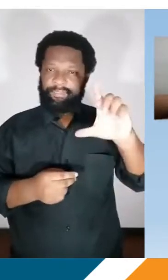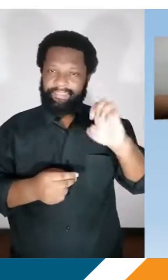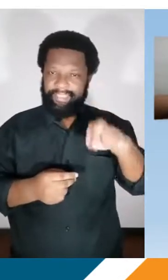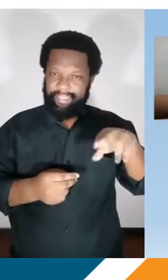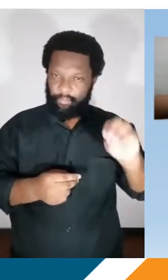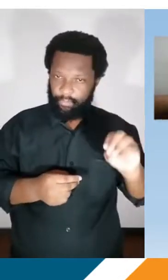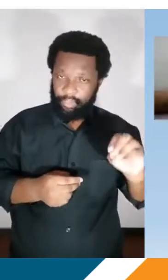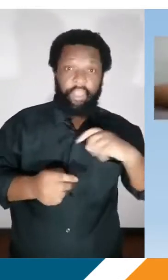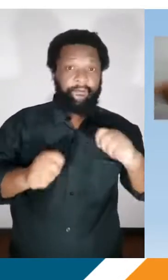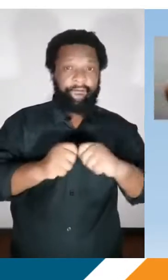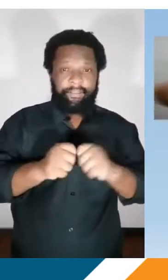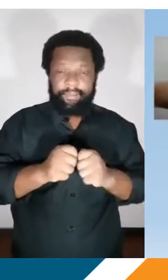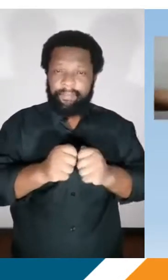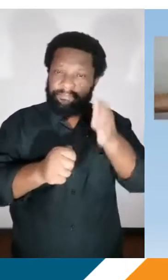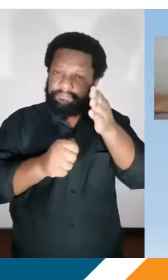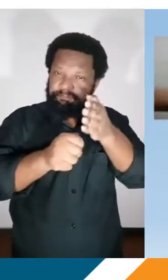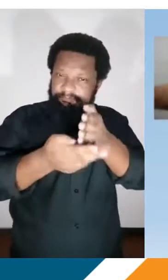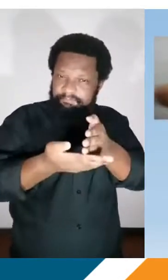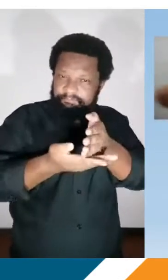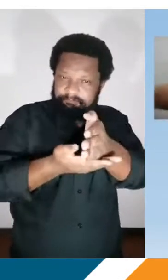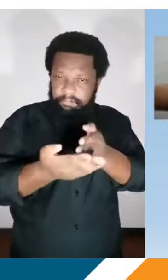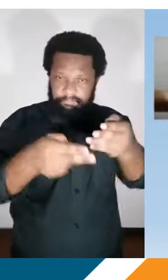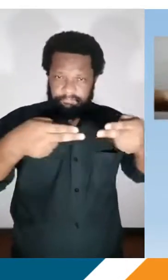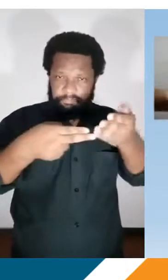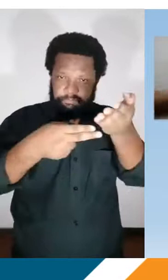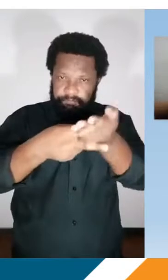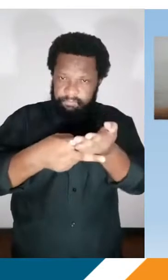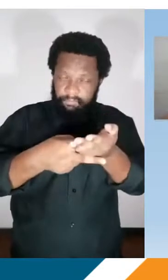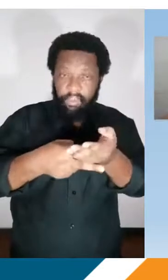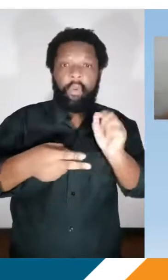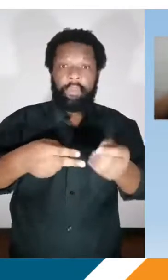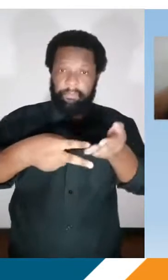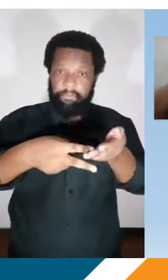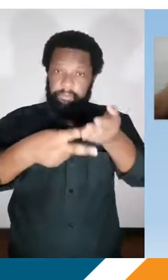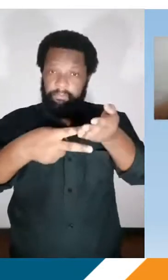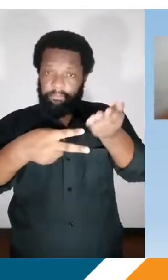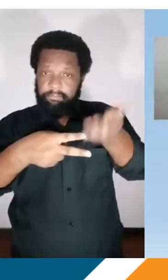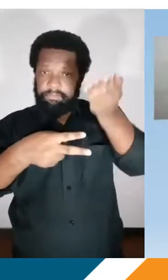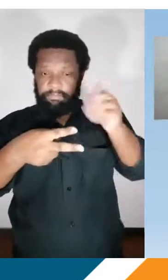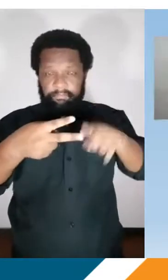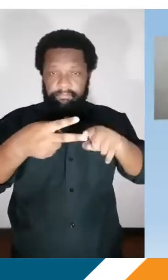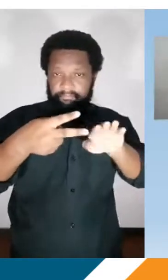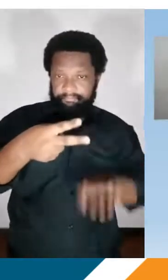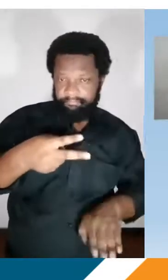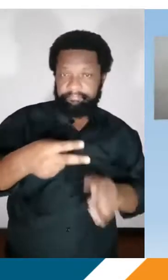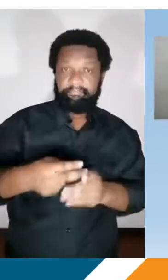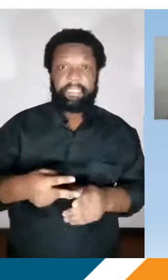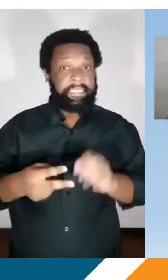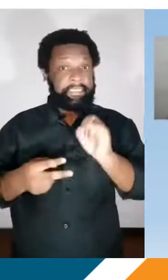ligação dupla, eu faço um corte nessa ligação dupla. Eu vou atribuir um plano superior e um plano